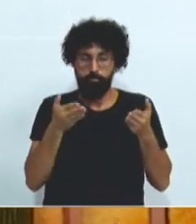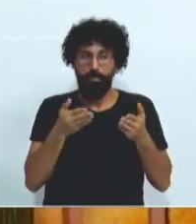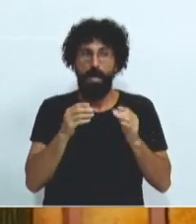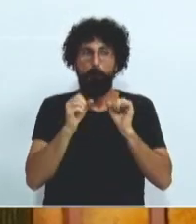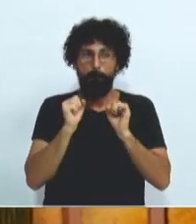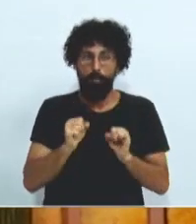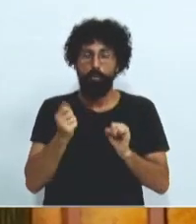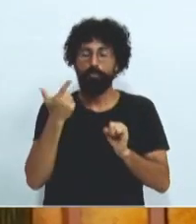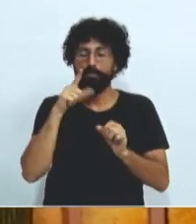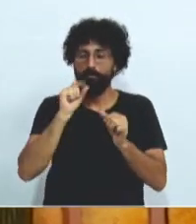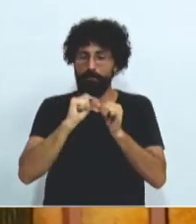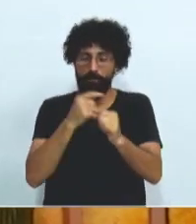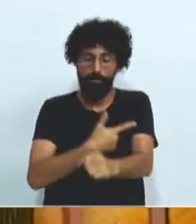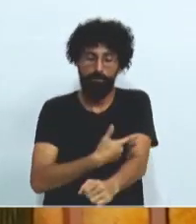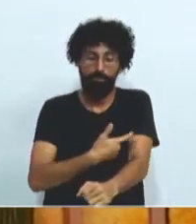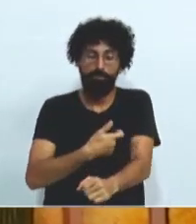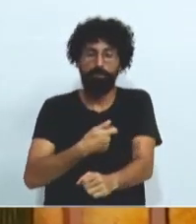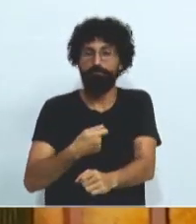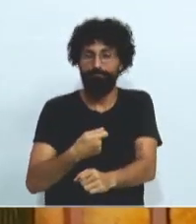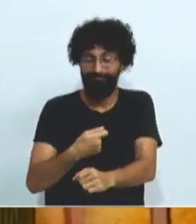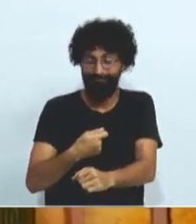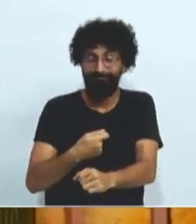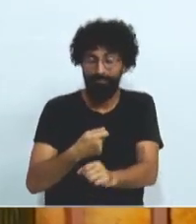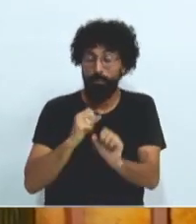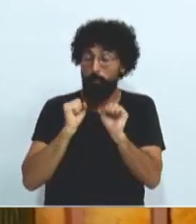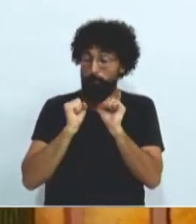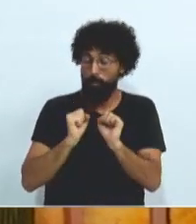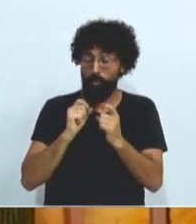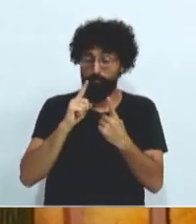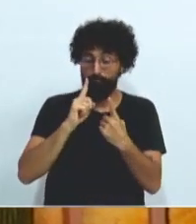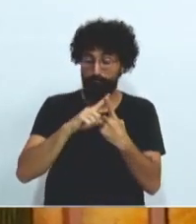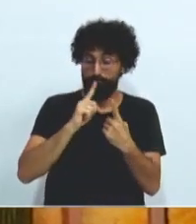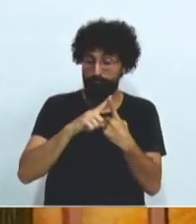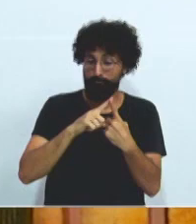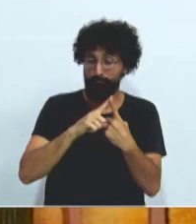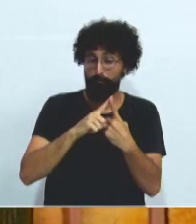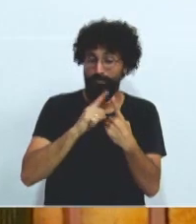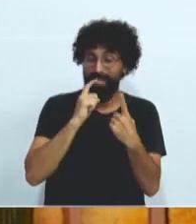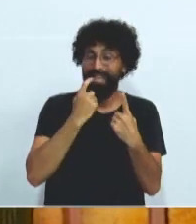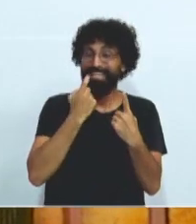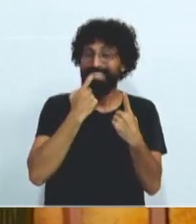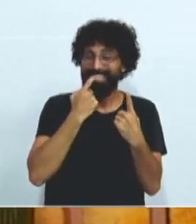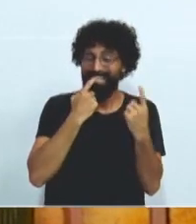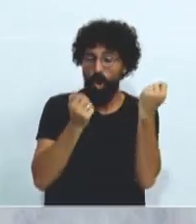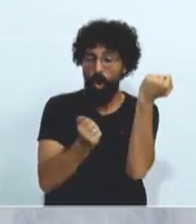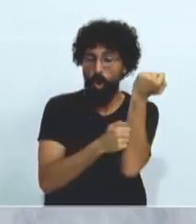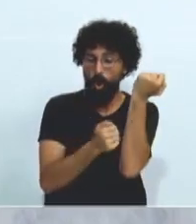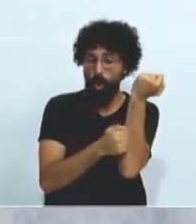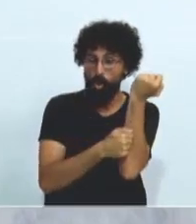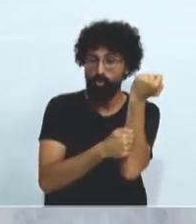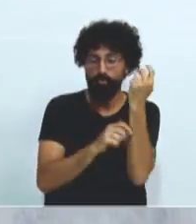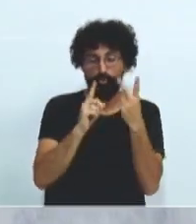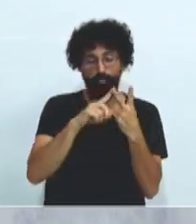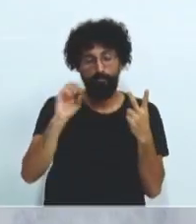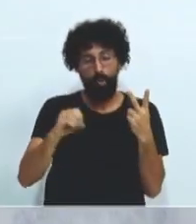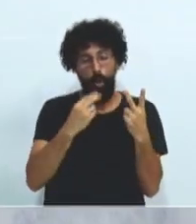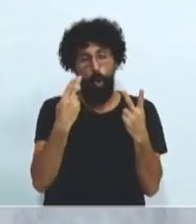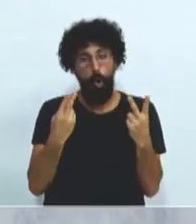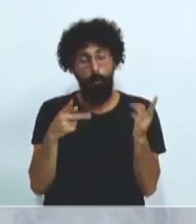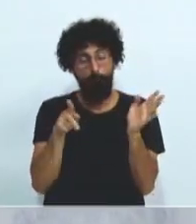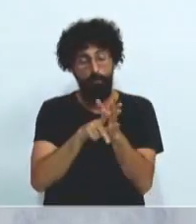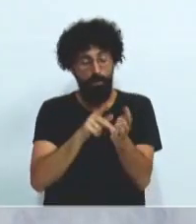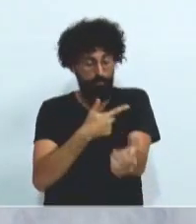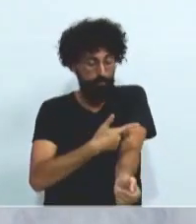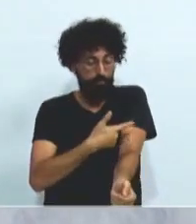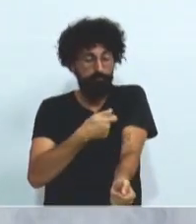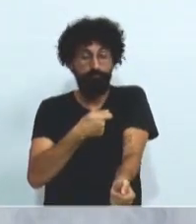poder doar a medula. Então pode ser tanto pelo osso ou pela doação de sangue mesmo. Nada de agulha na coluna, como